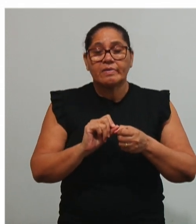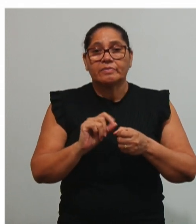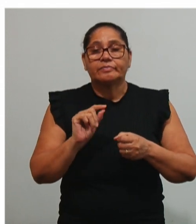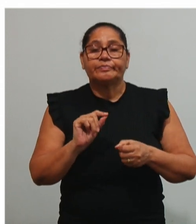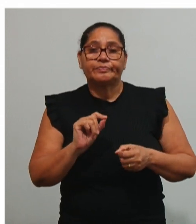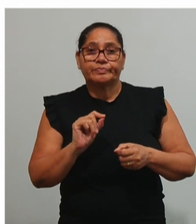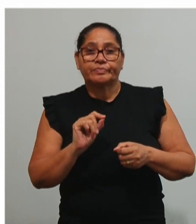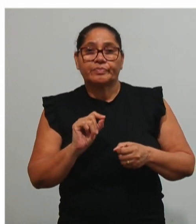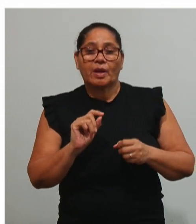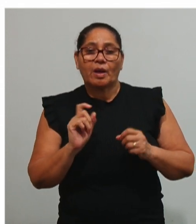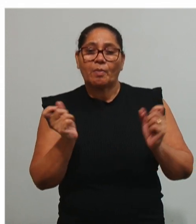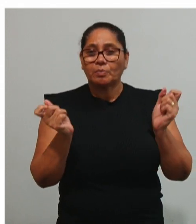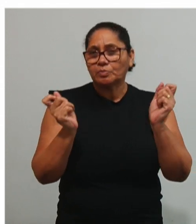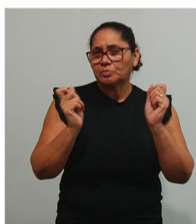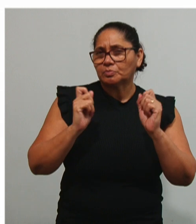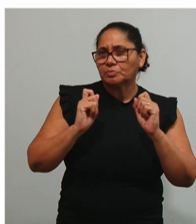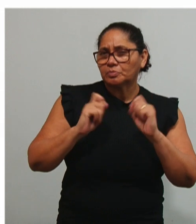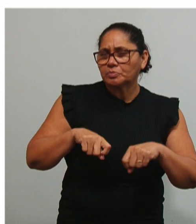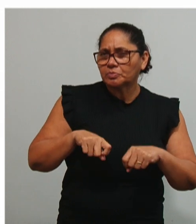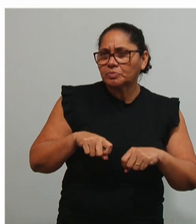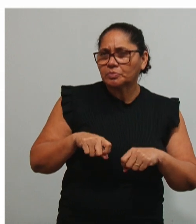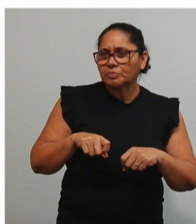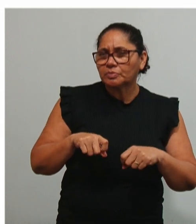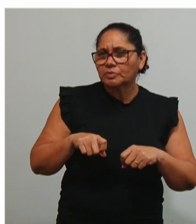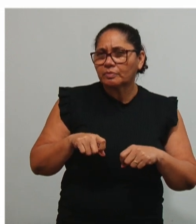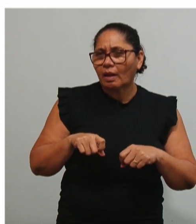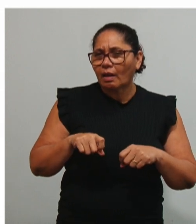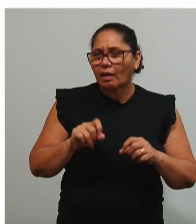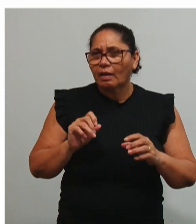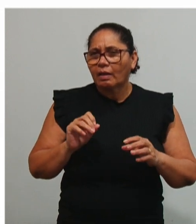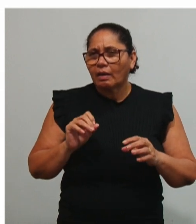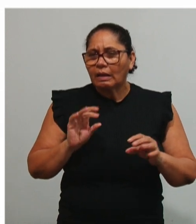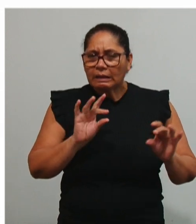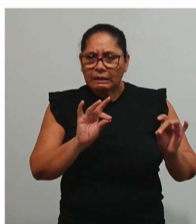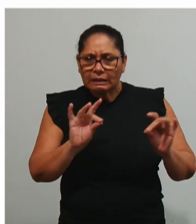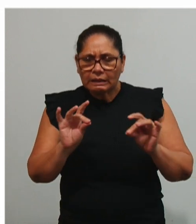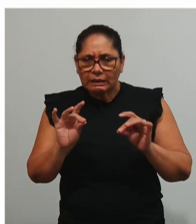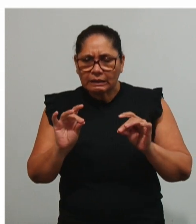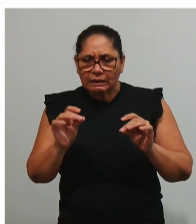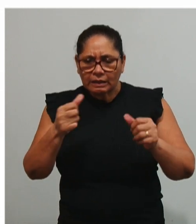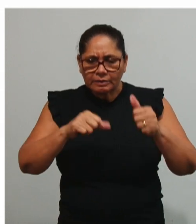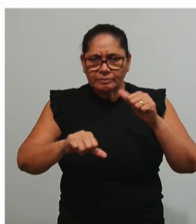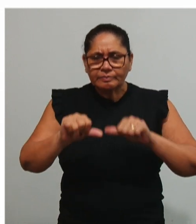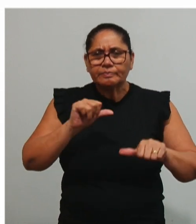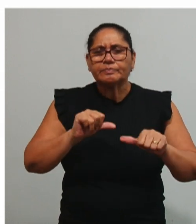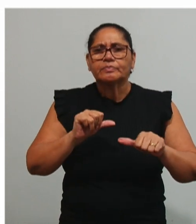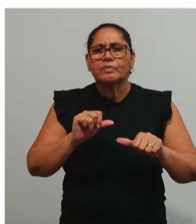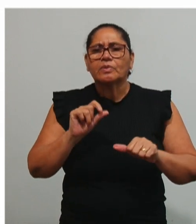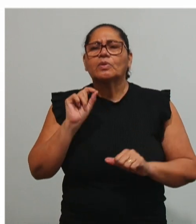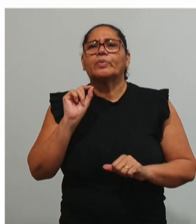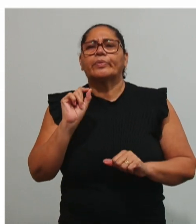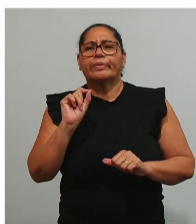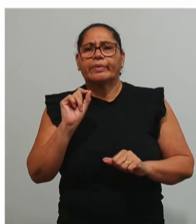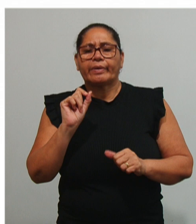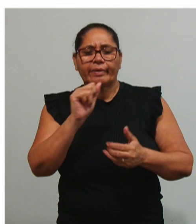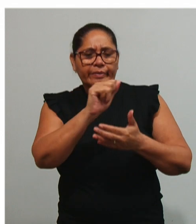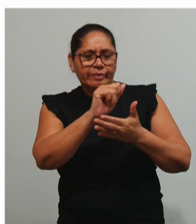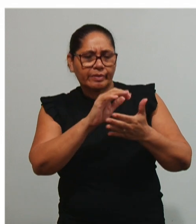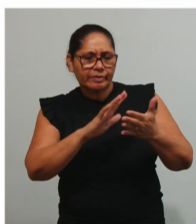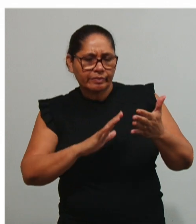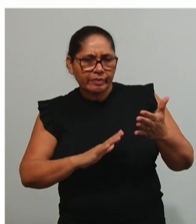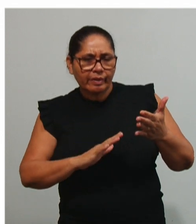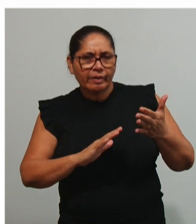é possível racionalizar no sentido de avaliar quais são, de fato, as atividades,